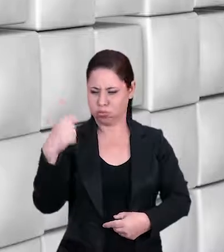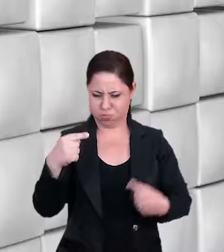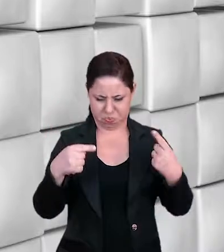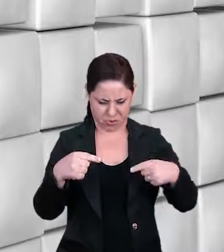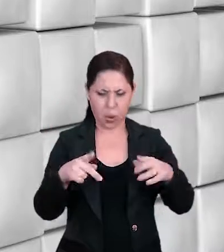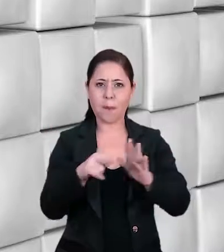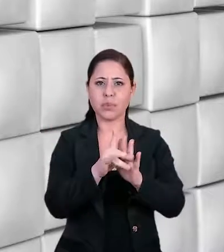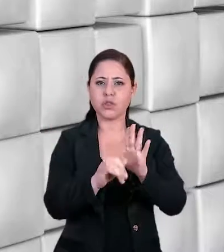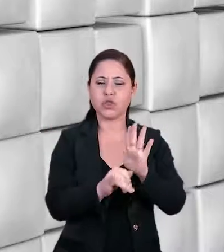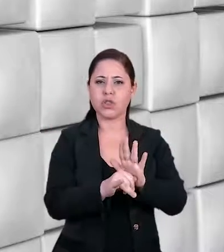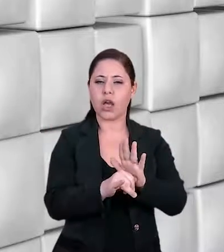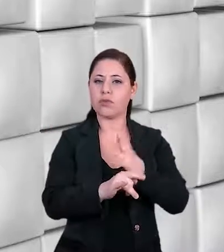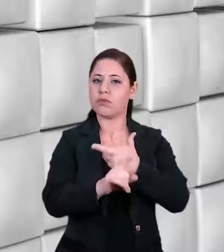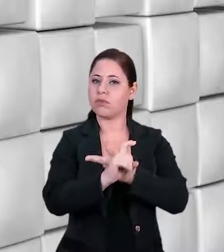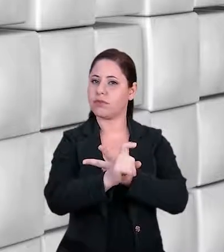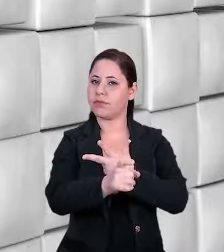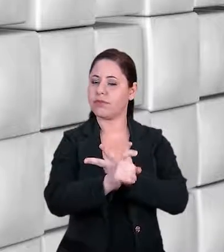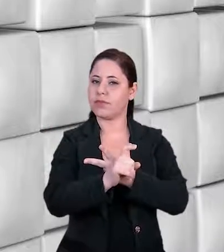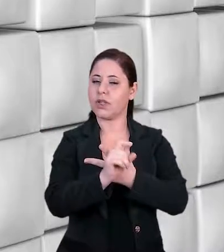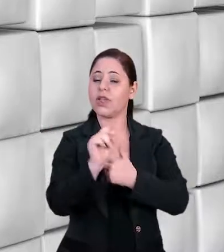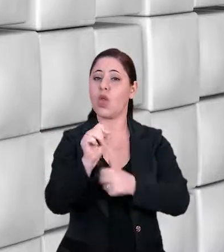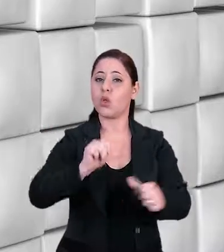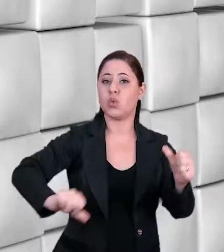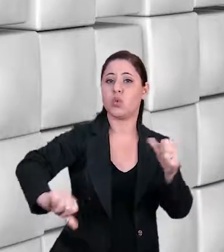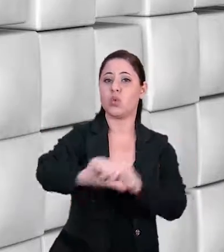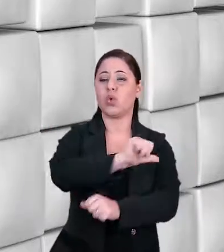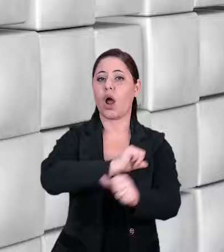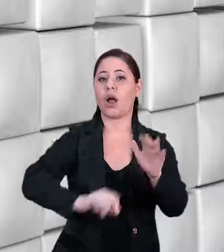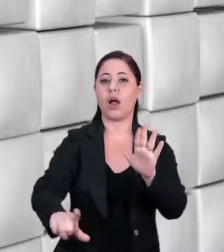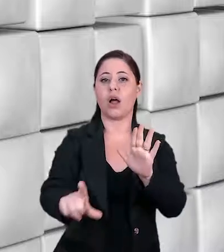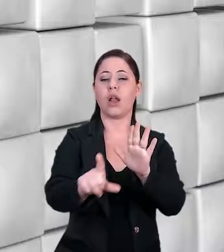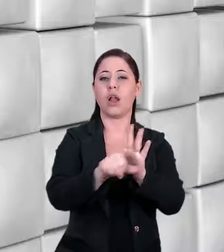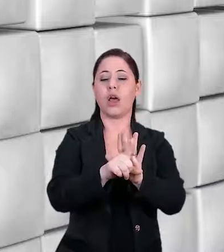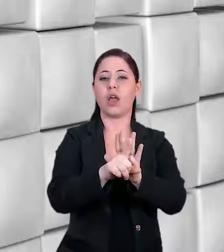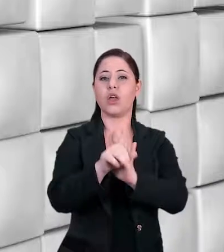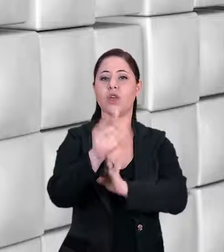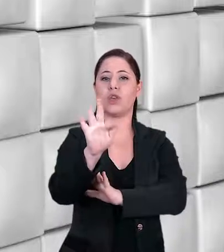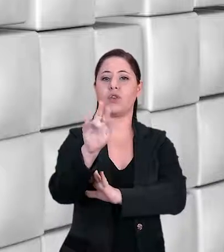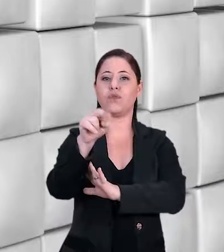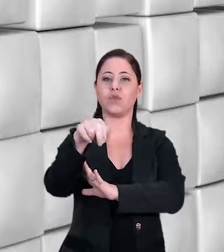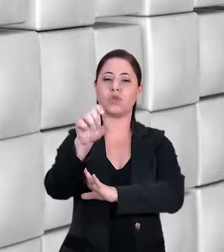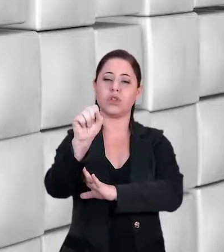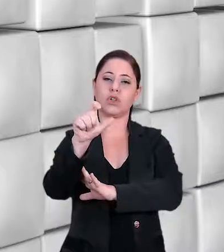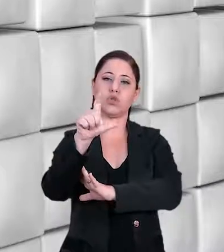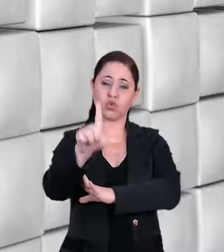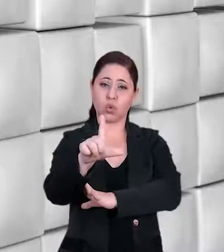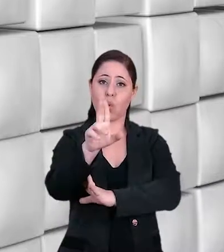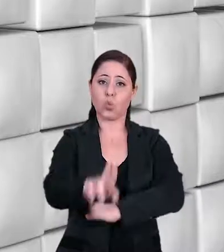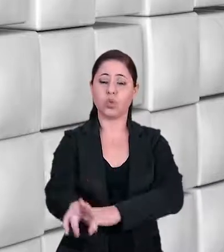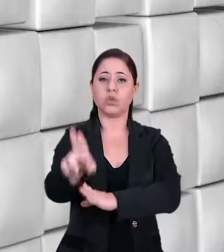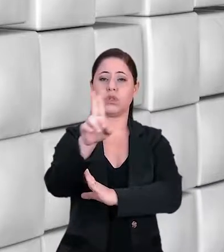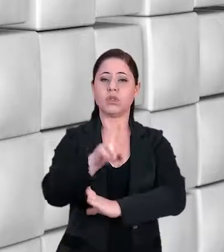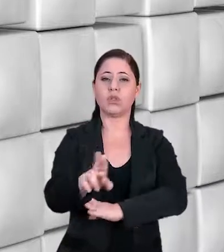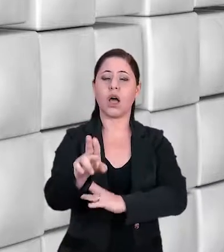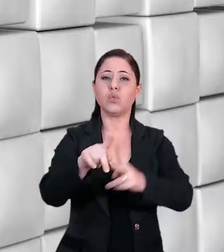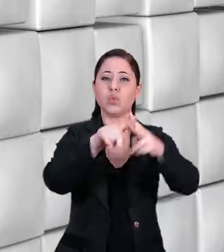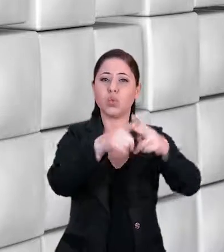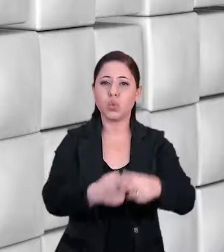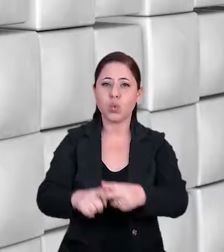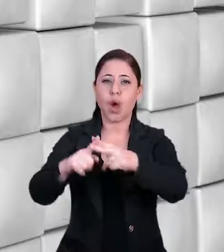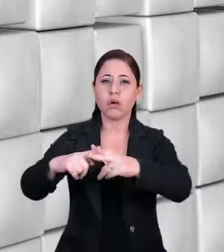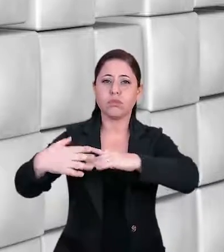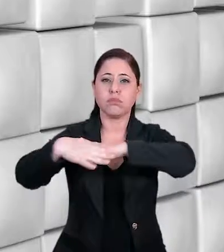Em oposição a um projeto do Poder Executivo que altera a lei que estabelece o Fundersul, utilizado